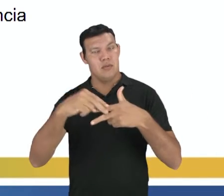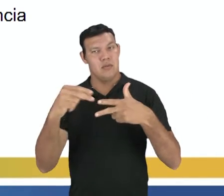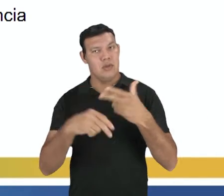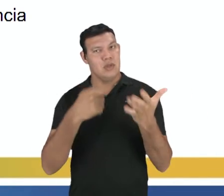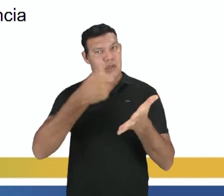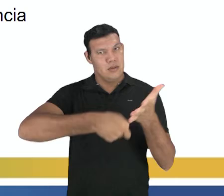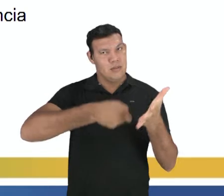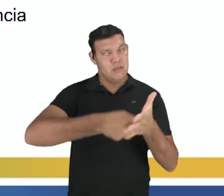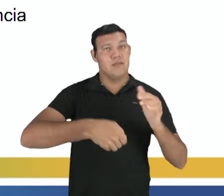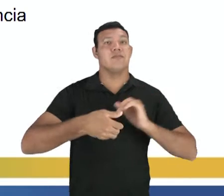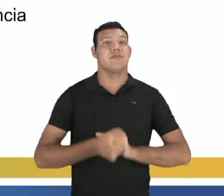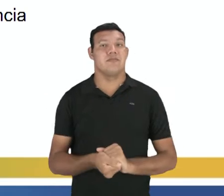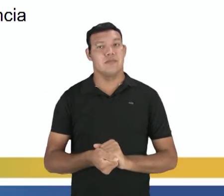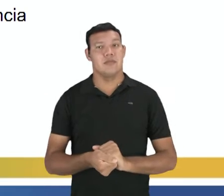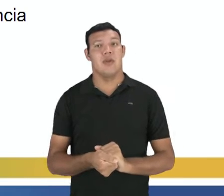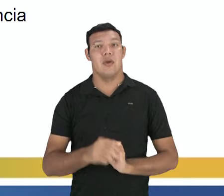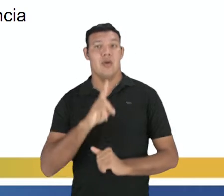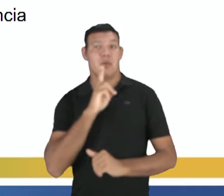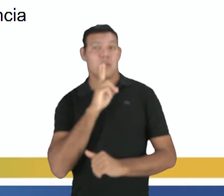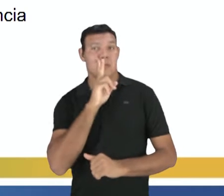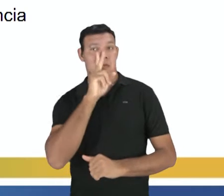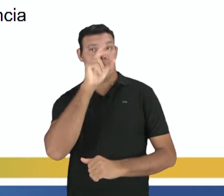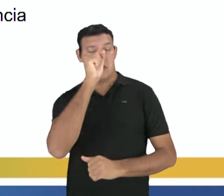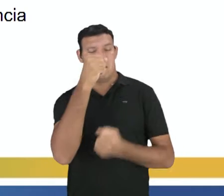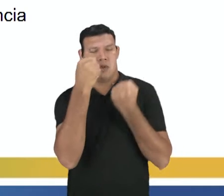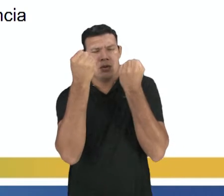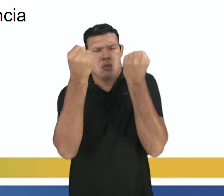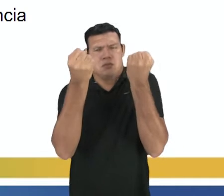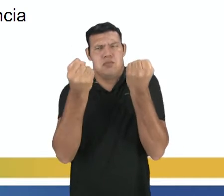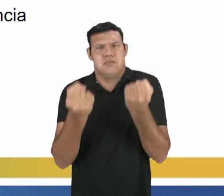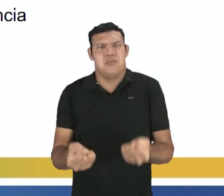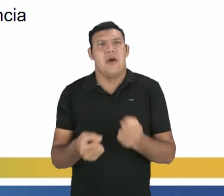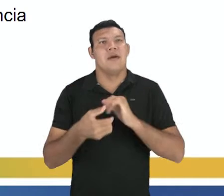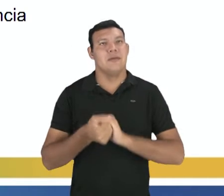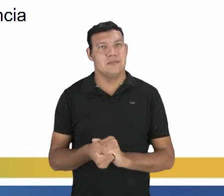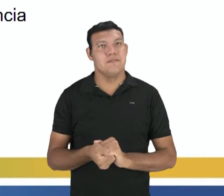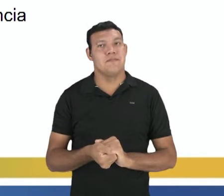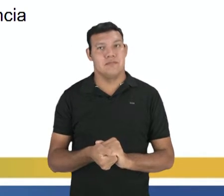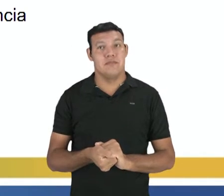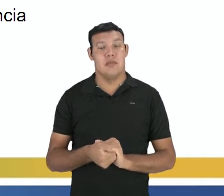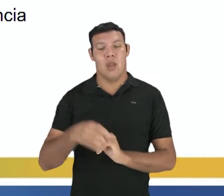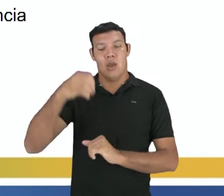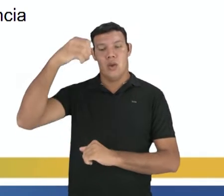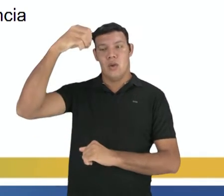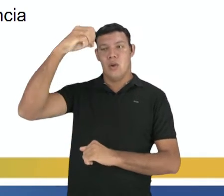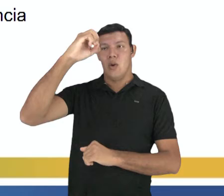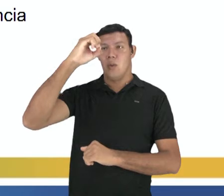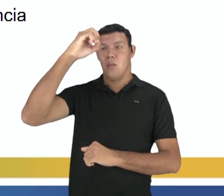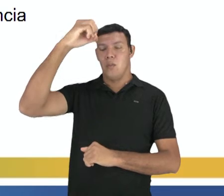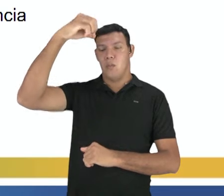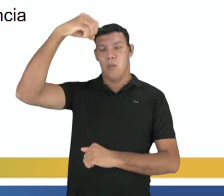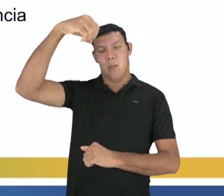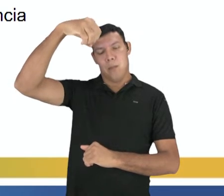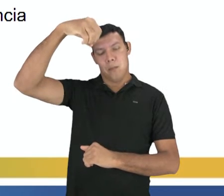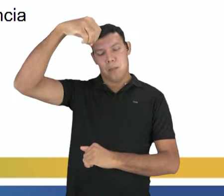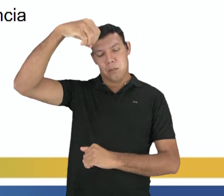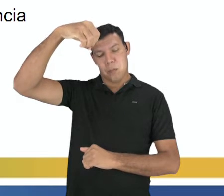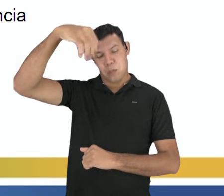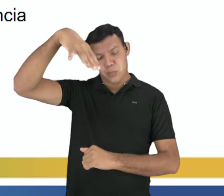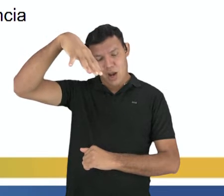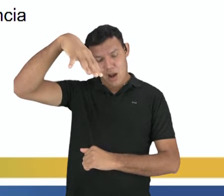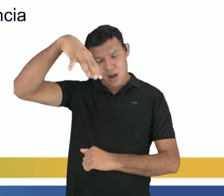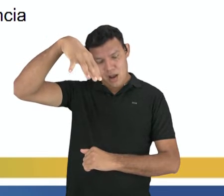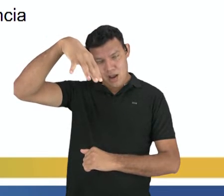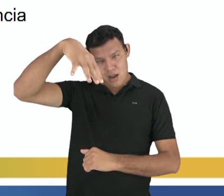cobrar o primeiro é o trabalho da força peso tem essa situação aqui pessoal eu solta uma bolinha ali de cima de uma certa altura